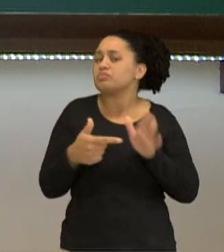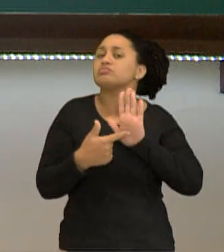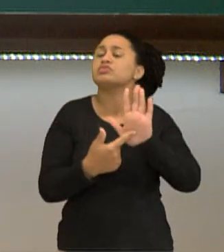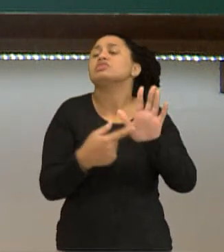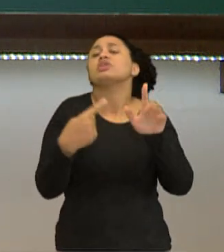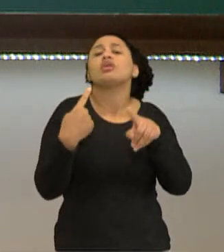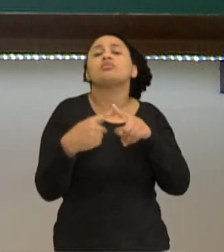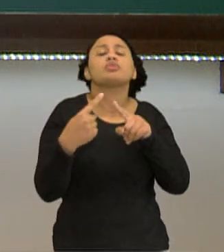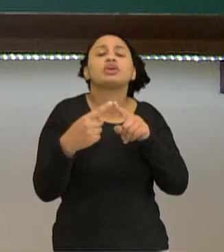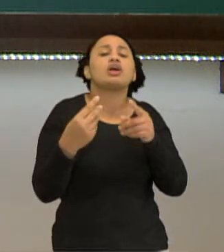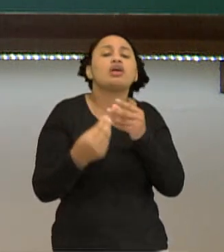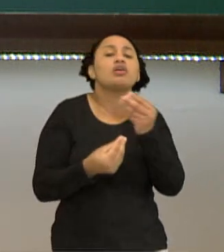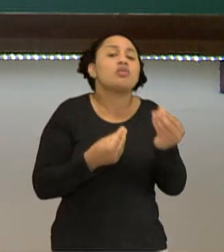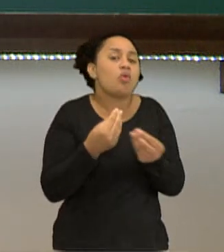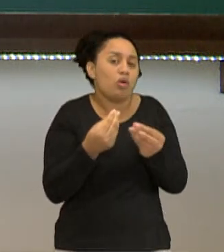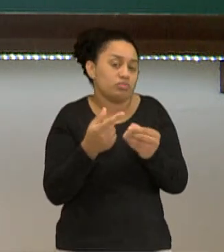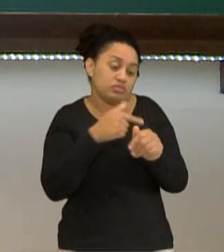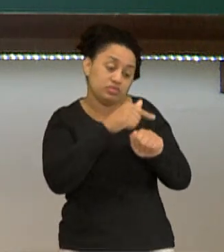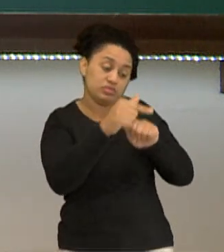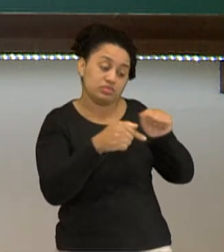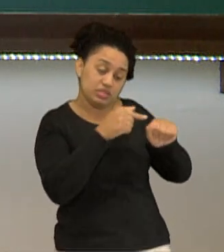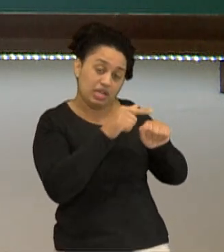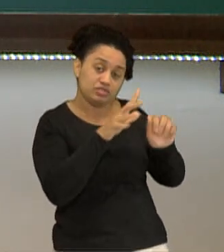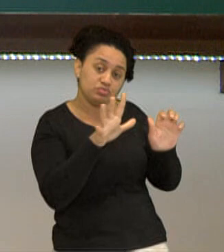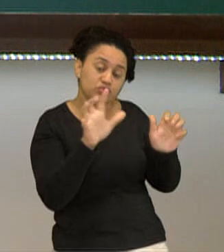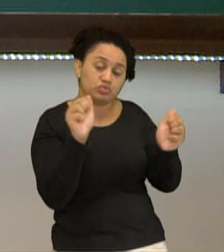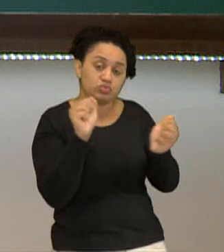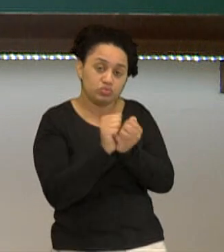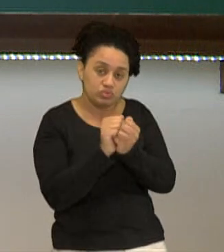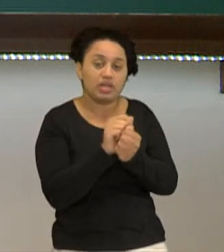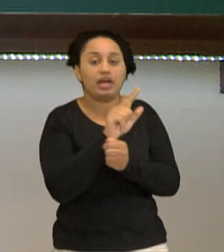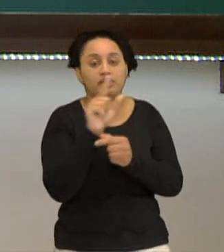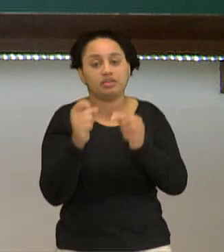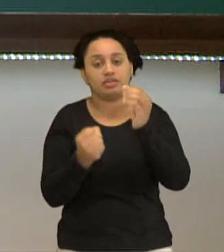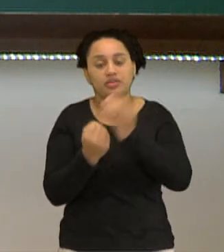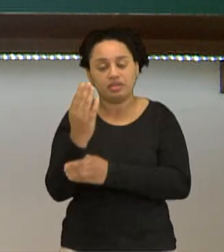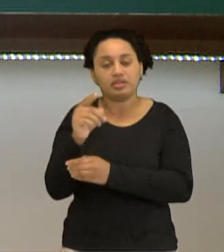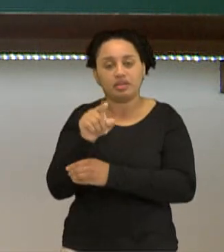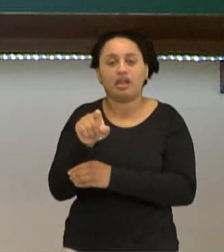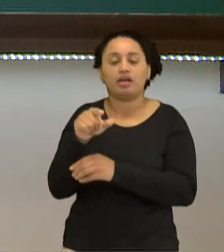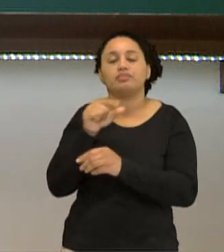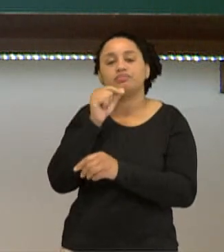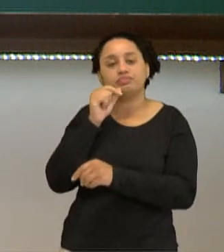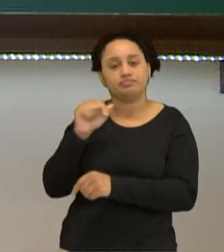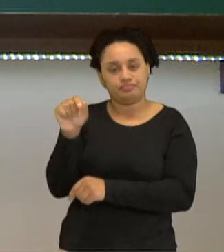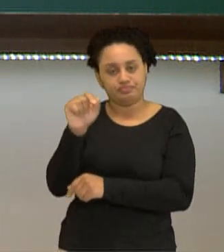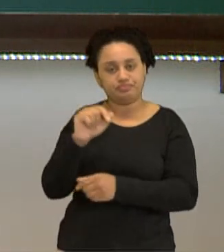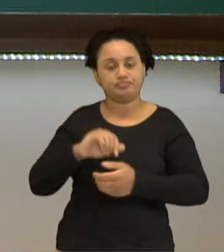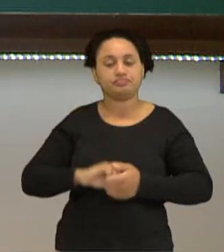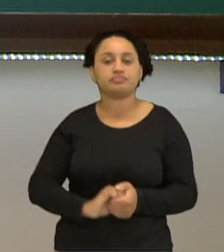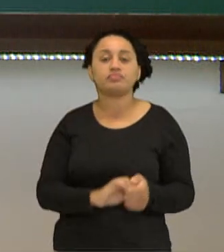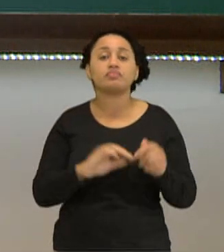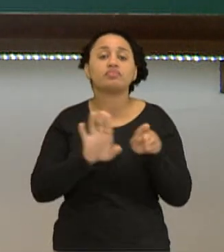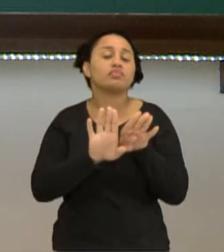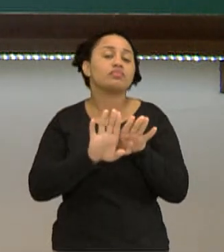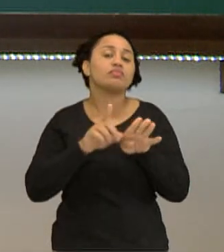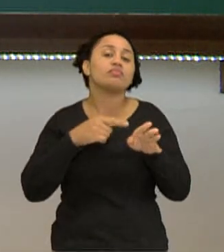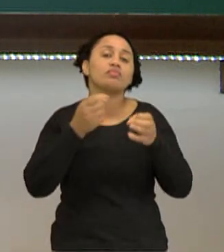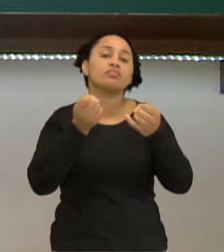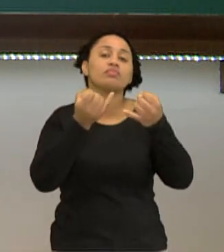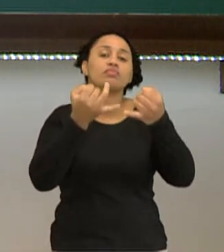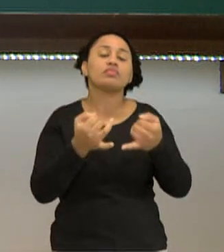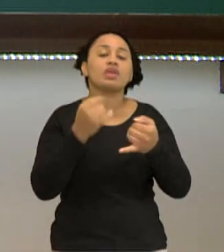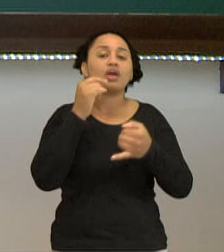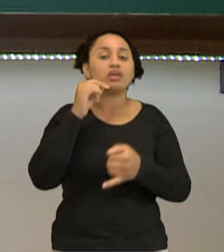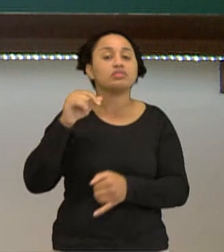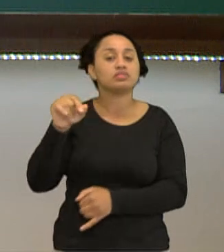esses átomos, se uniram e formaram esse composto, o cloreto de sódio. E também quero dizer que o nosso sal